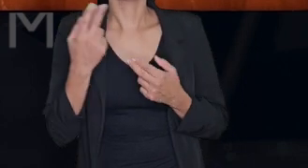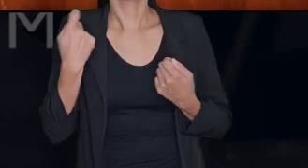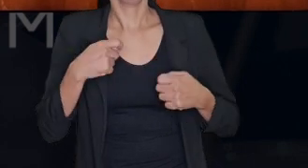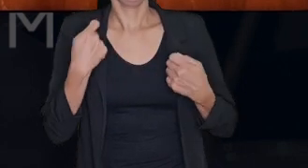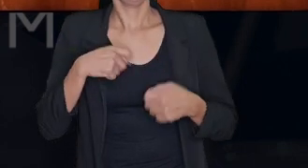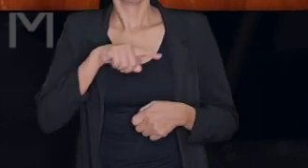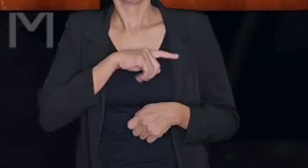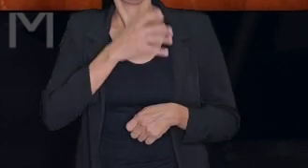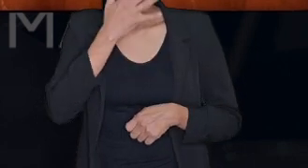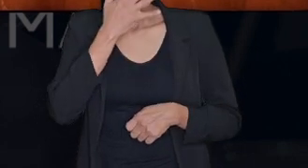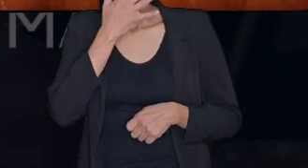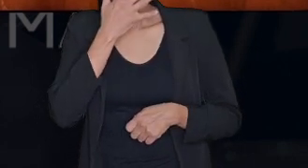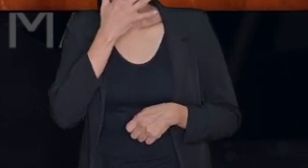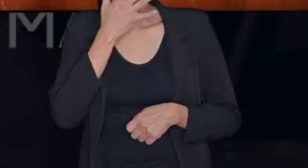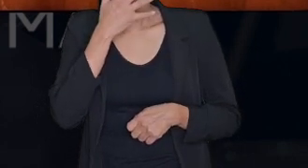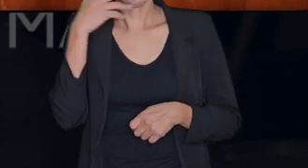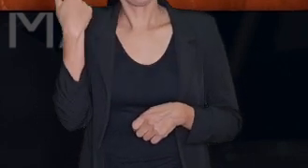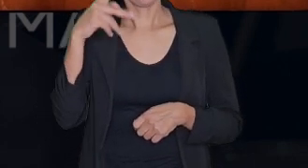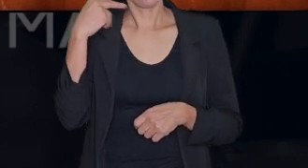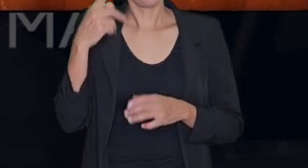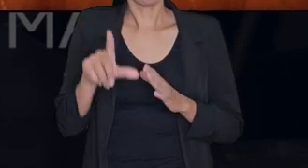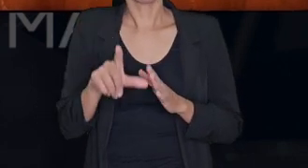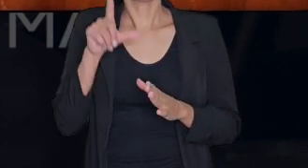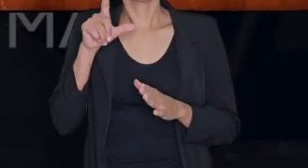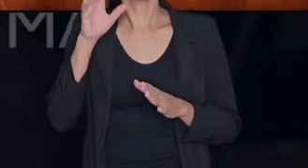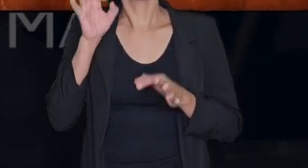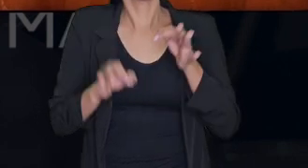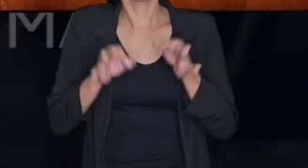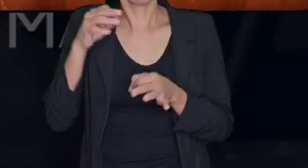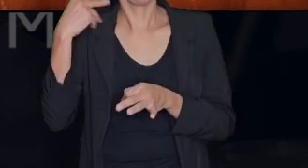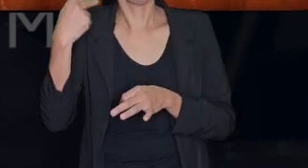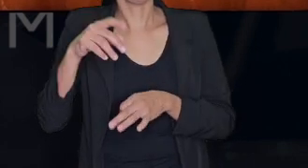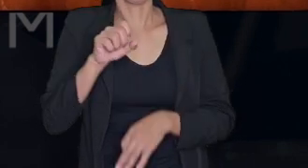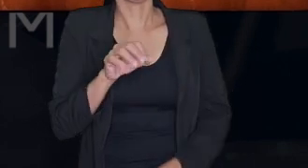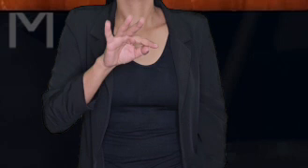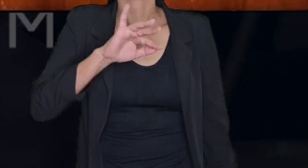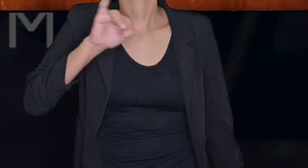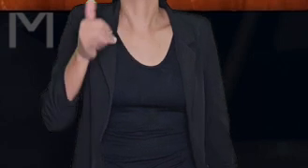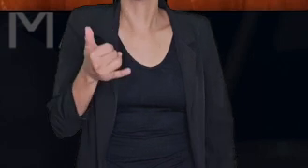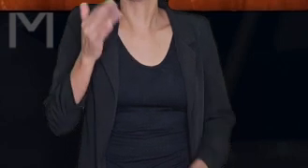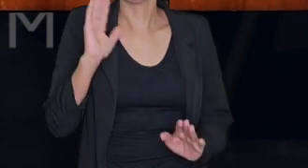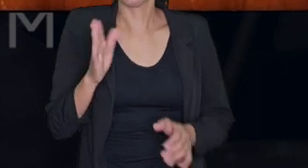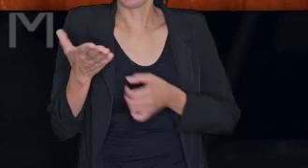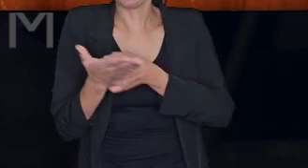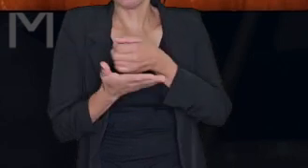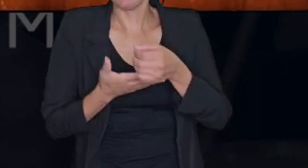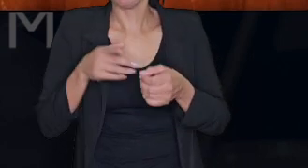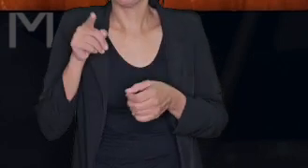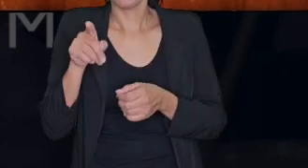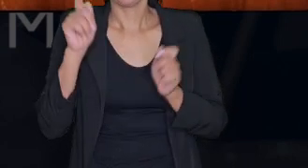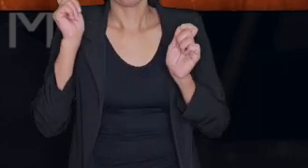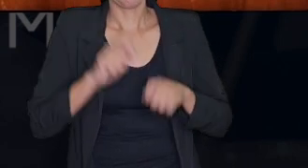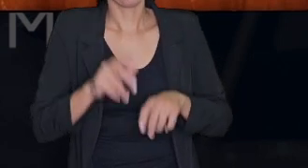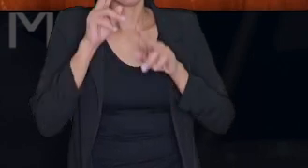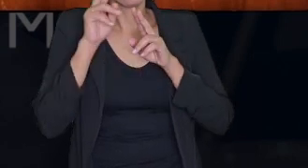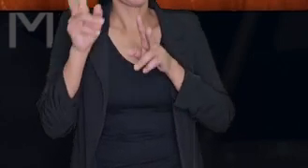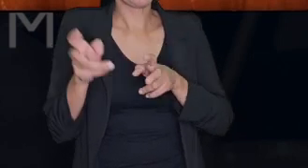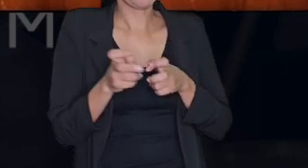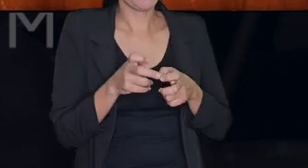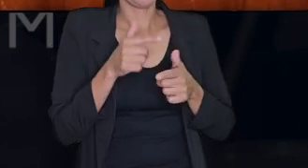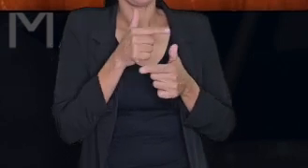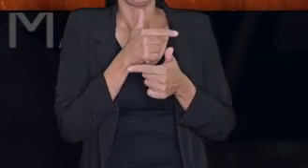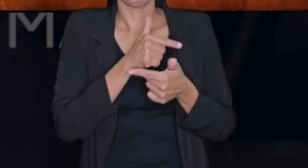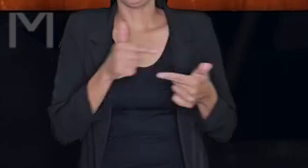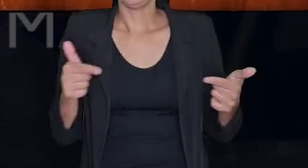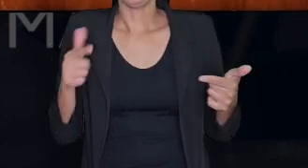STJ, por sua primeira sessão, e é claro que a gente precisa calibrar o que é mero precedente de um STJ, que